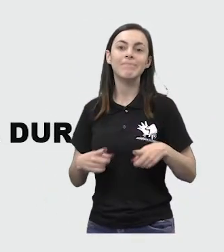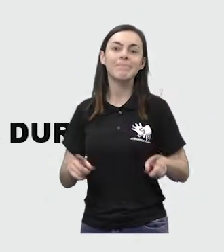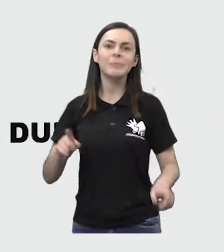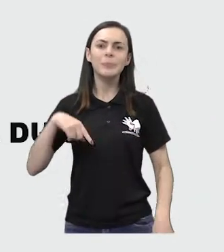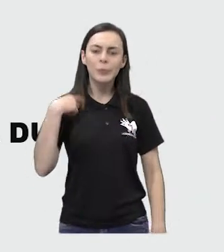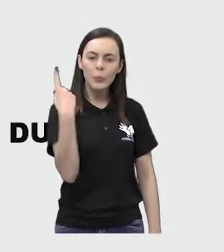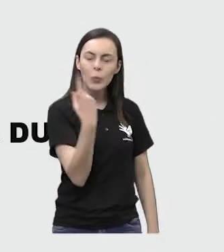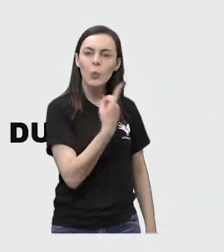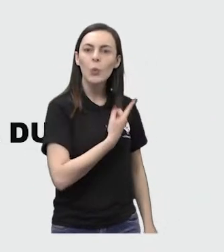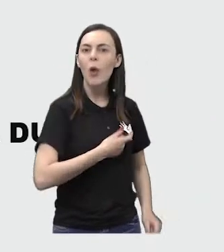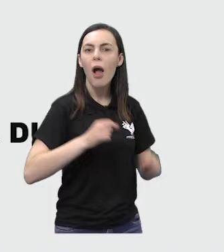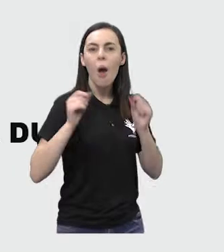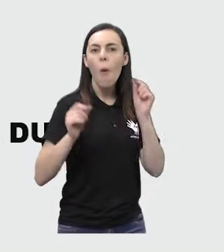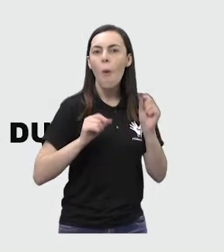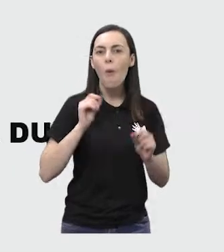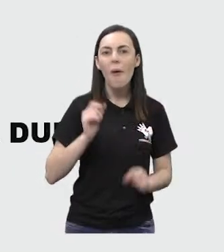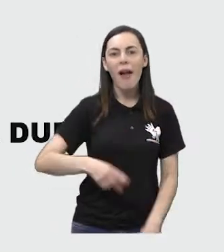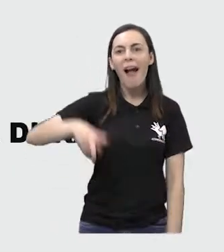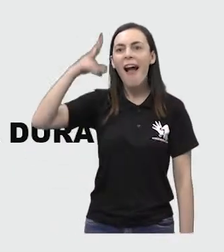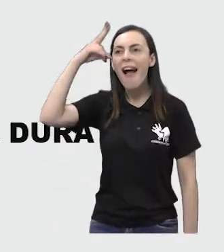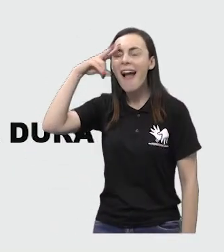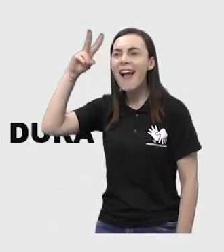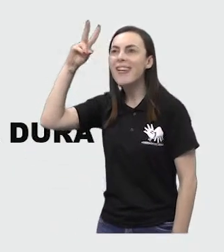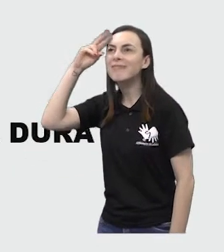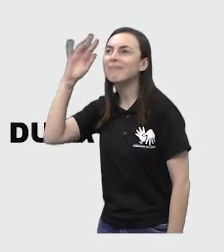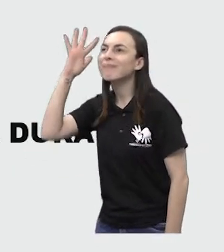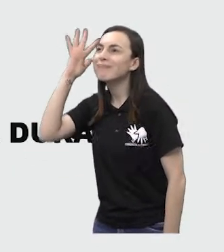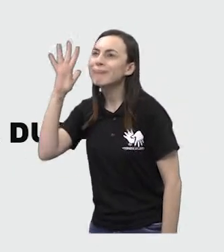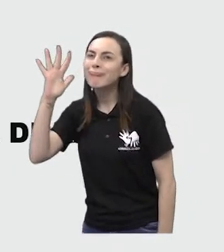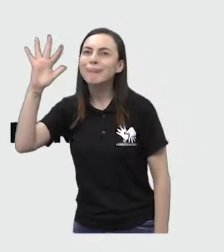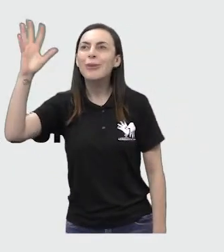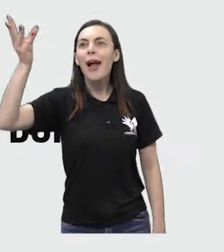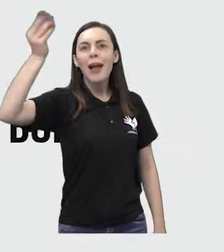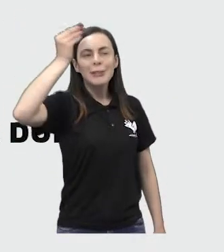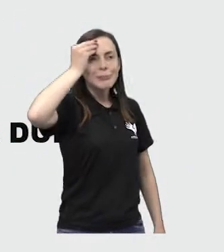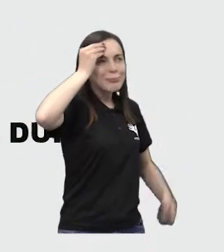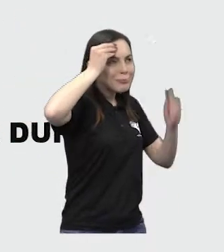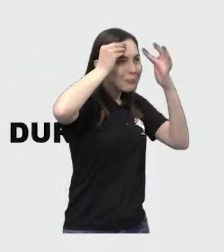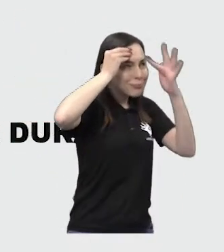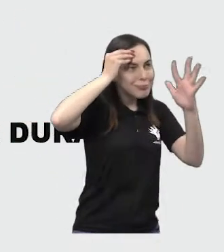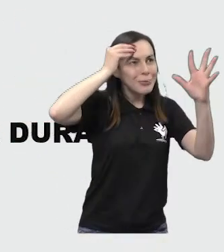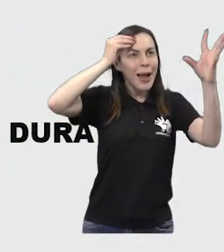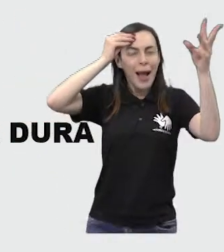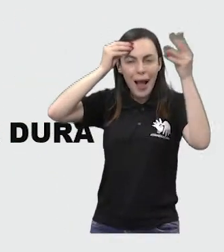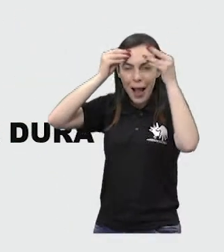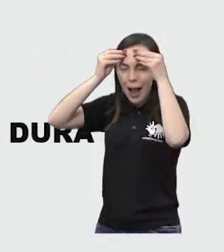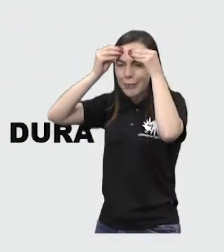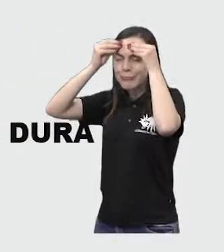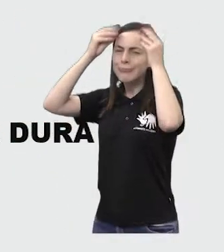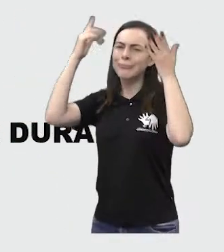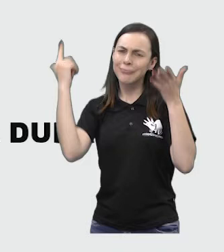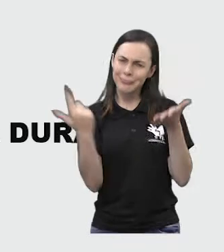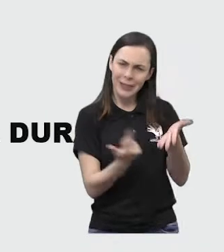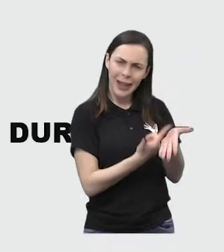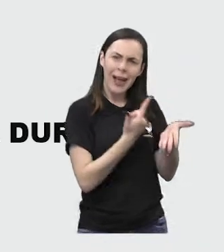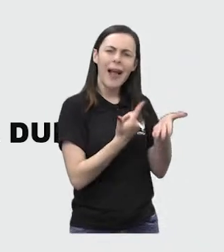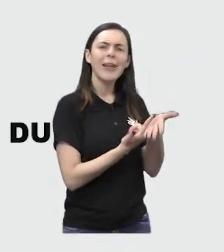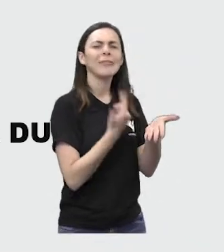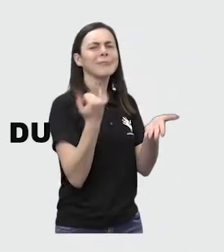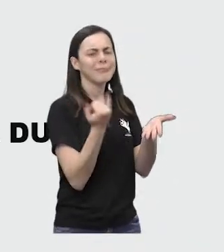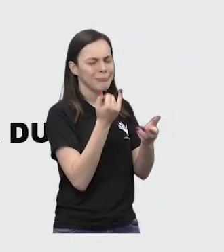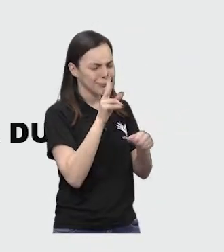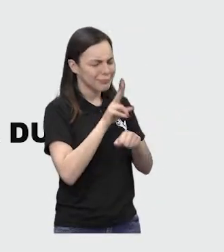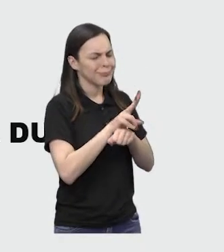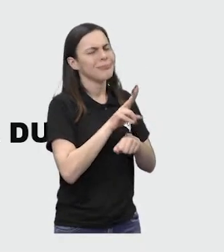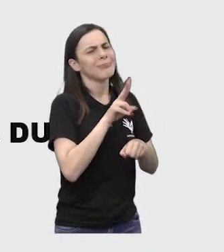inventar nós somos caçadores de histórias e vamos dos livros